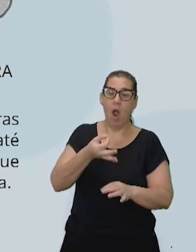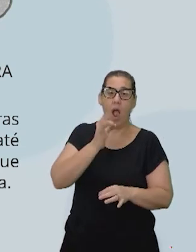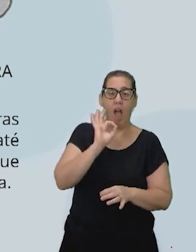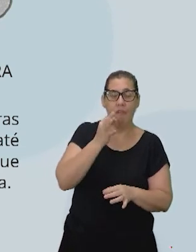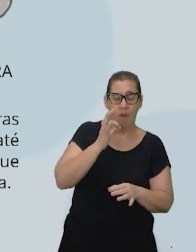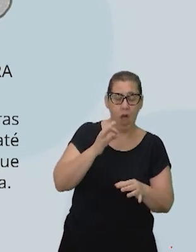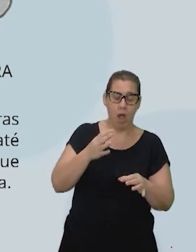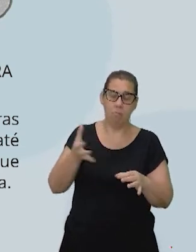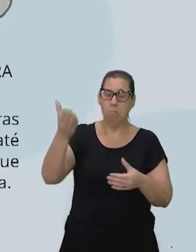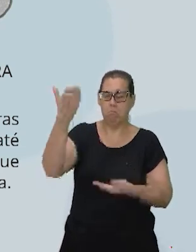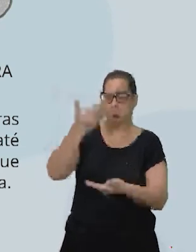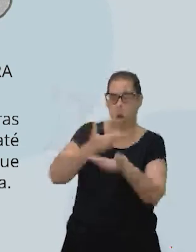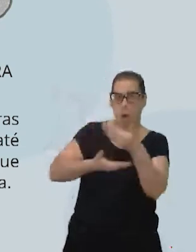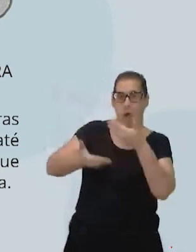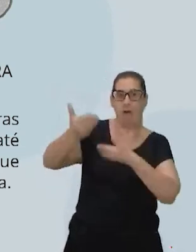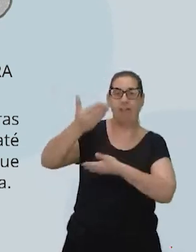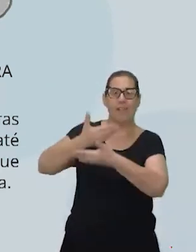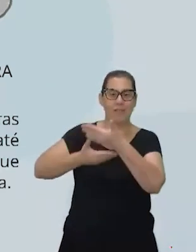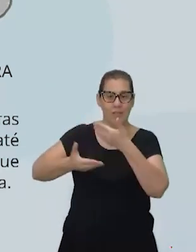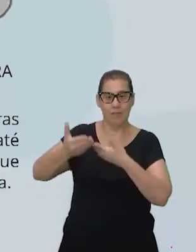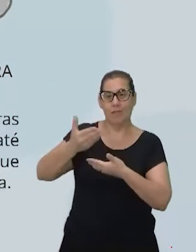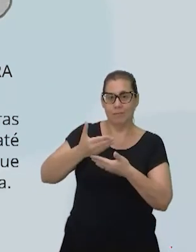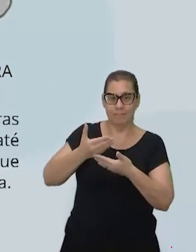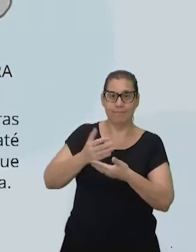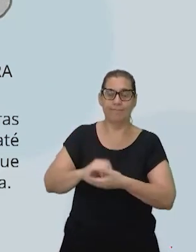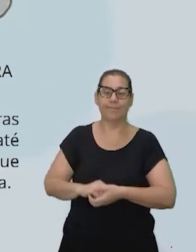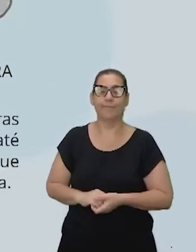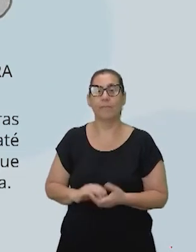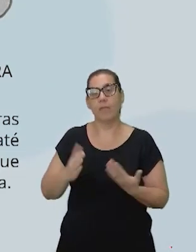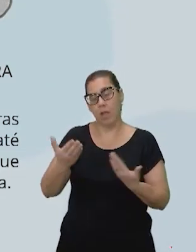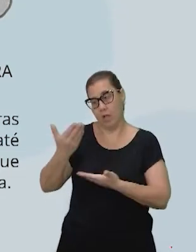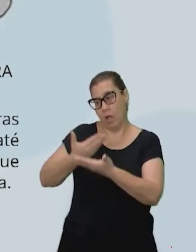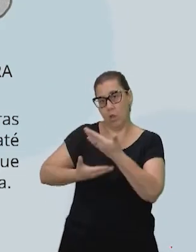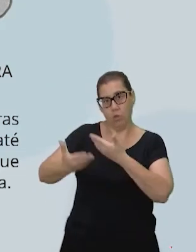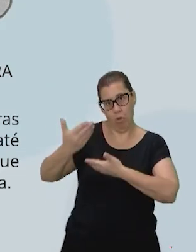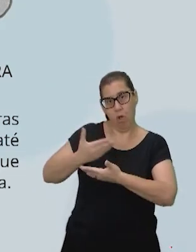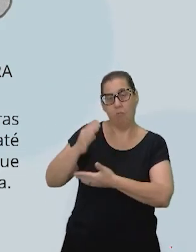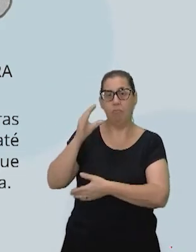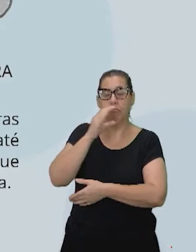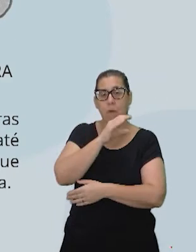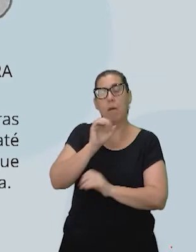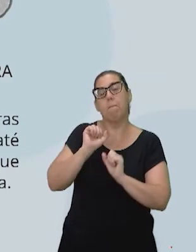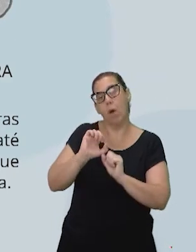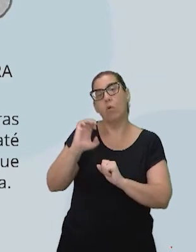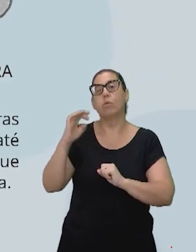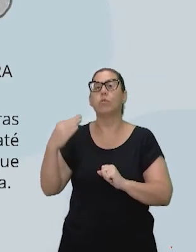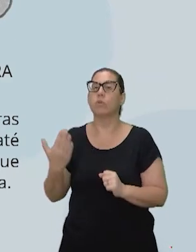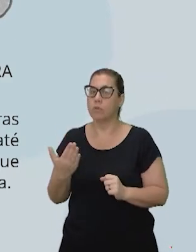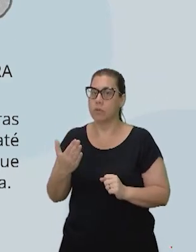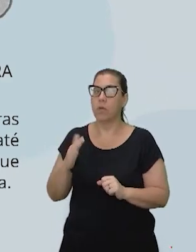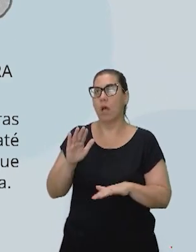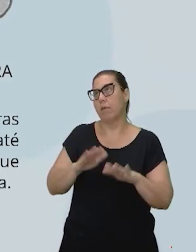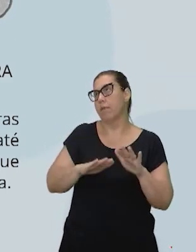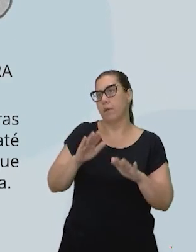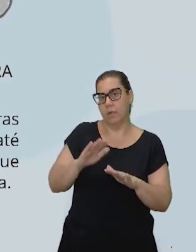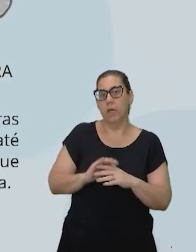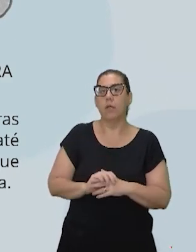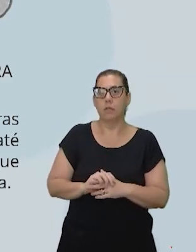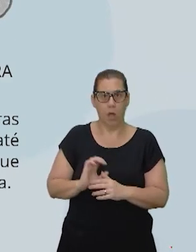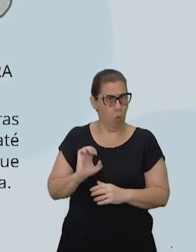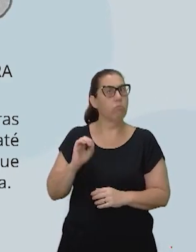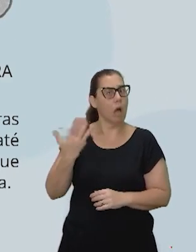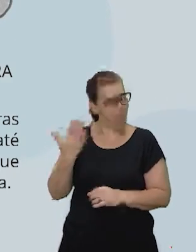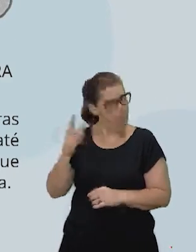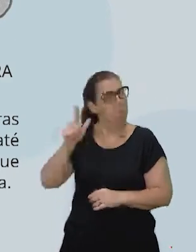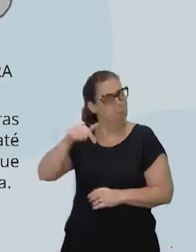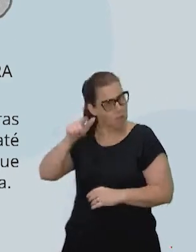café quente e o ar frio. Essa troca de calor, ela pode ocorrer espontaneamente e